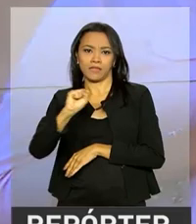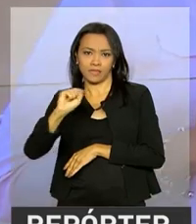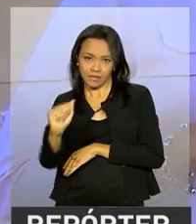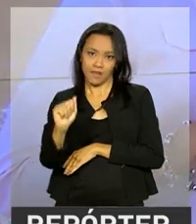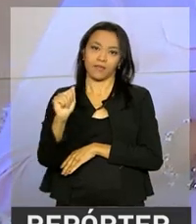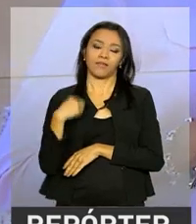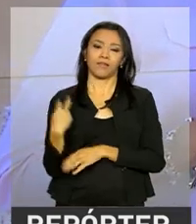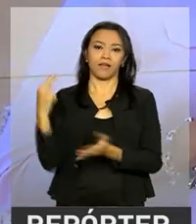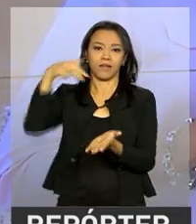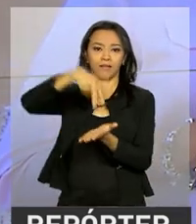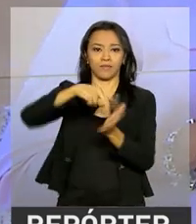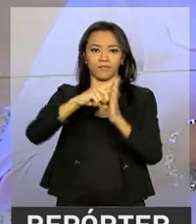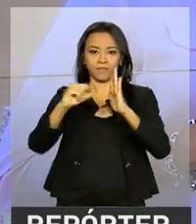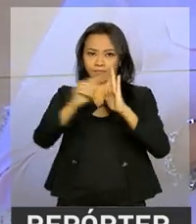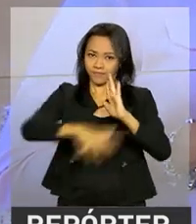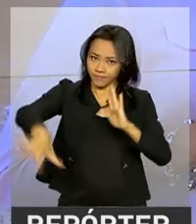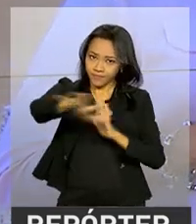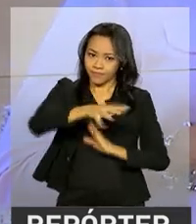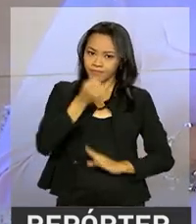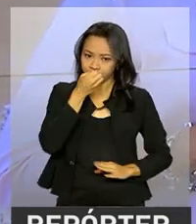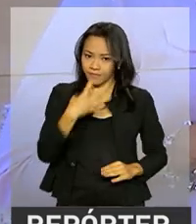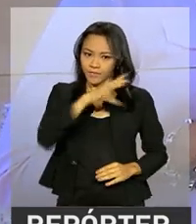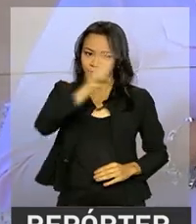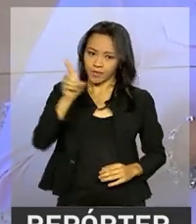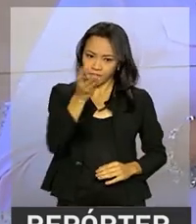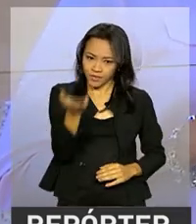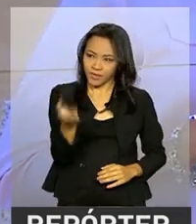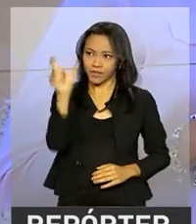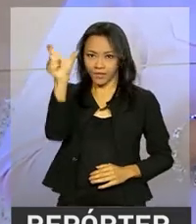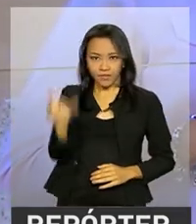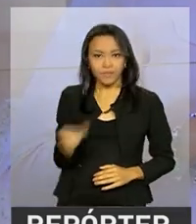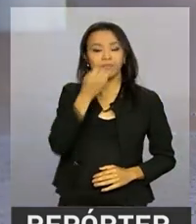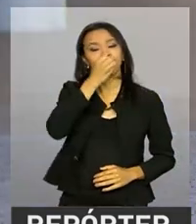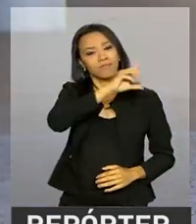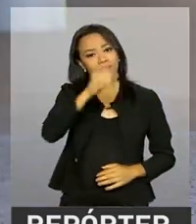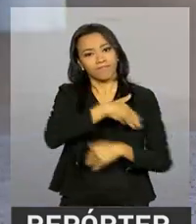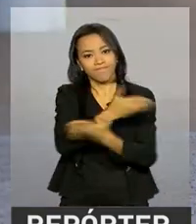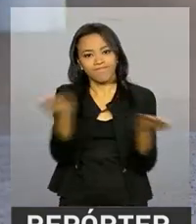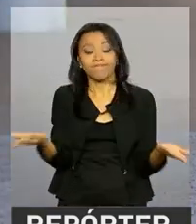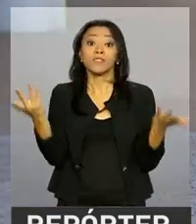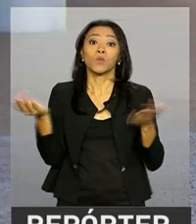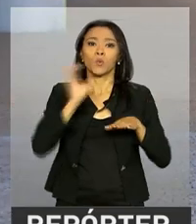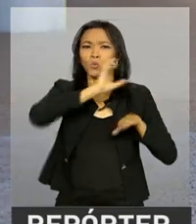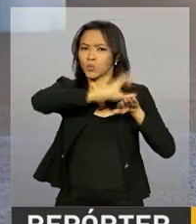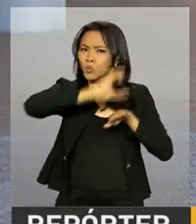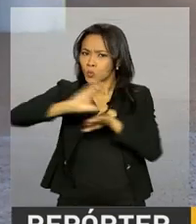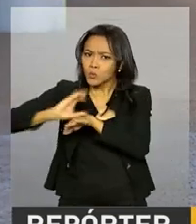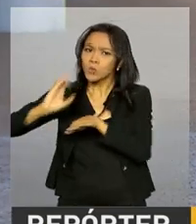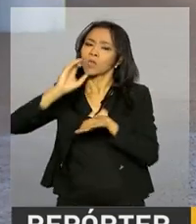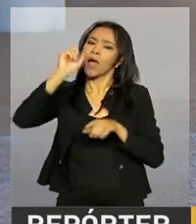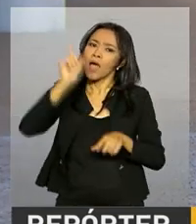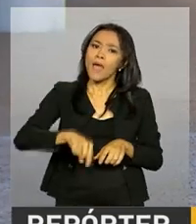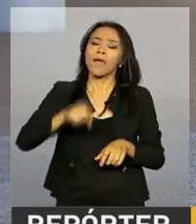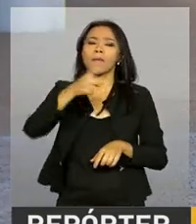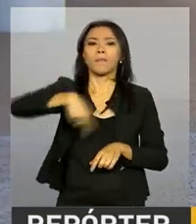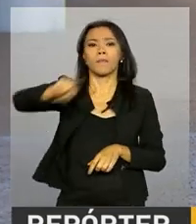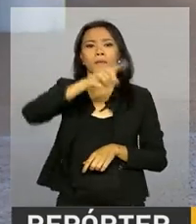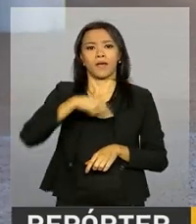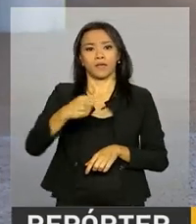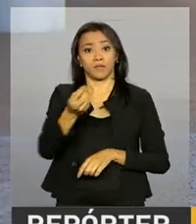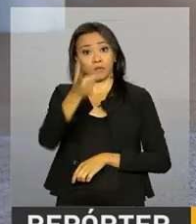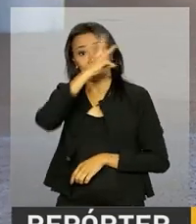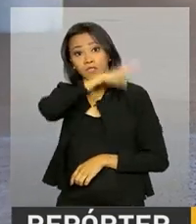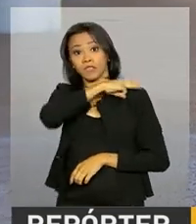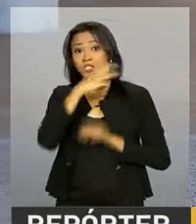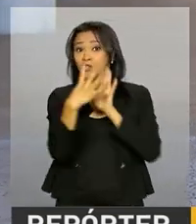Planalto Oi Taísa bom dia bom dia Leandro Bom dia a todos os cursos são para os estudantes do ensino médio das escolas